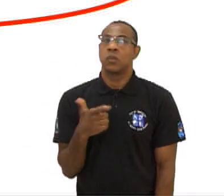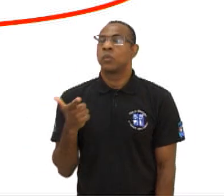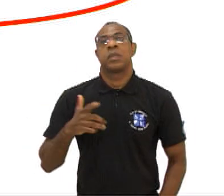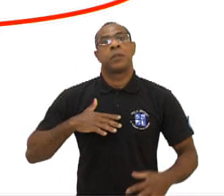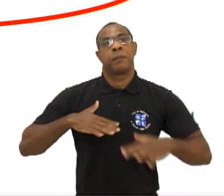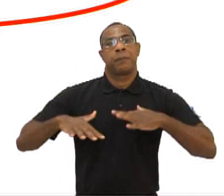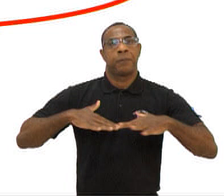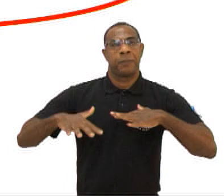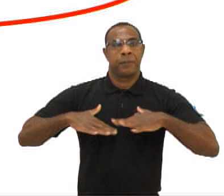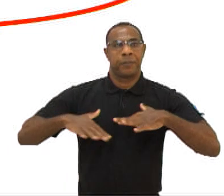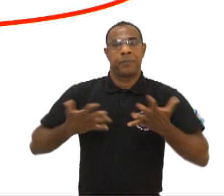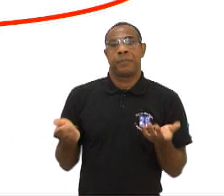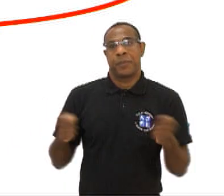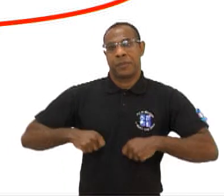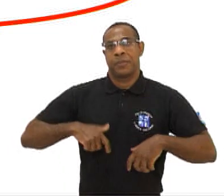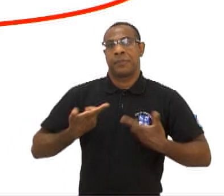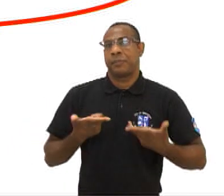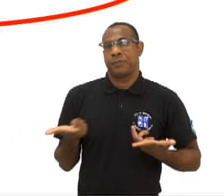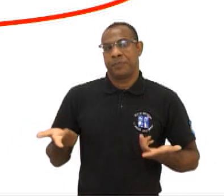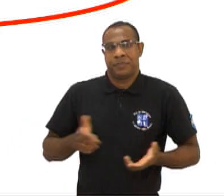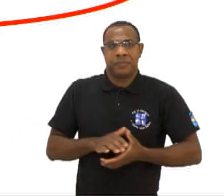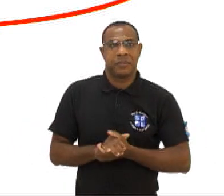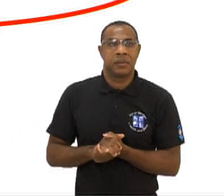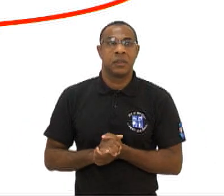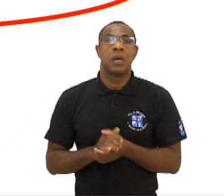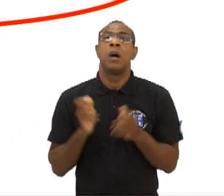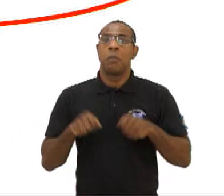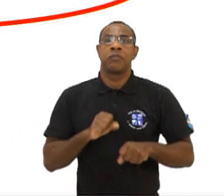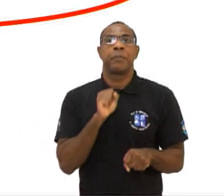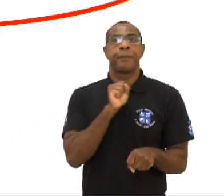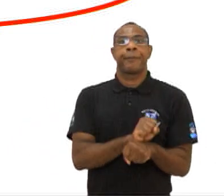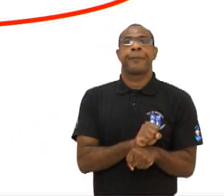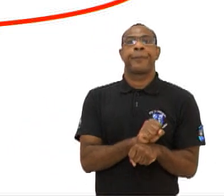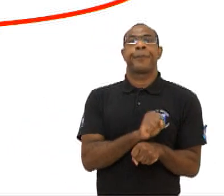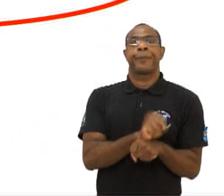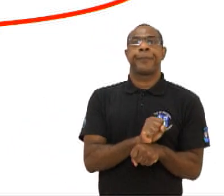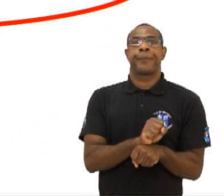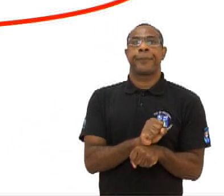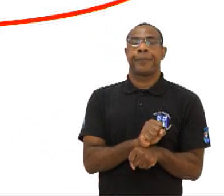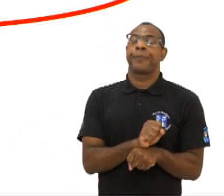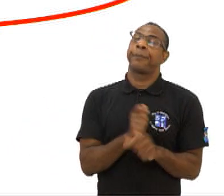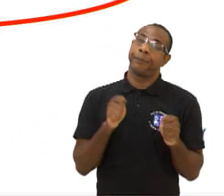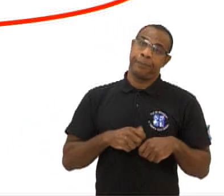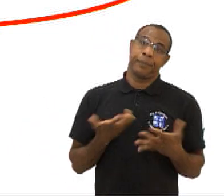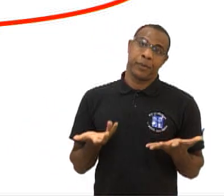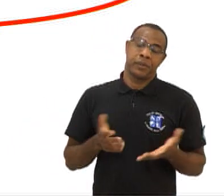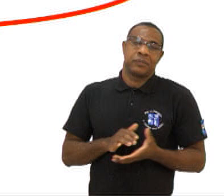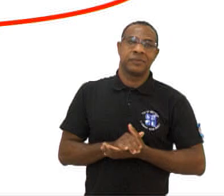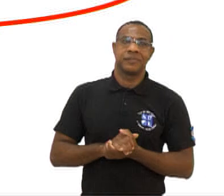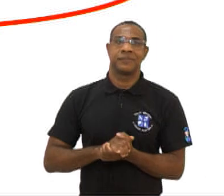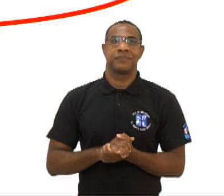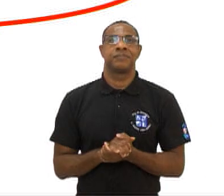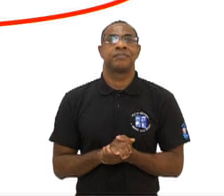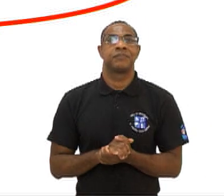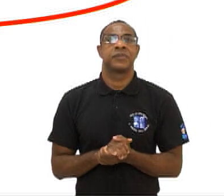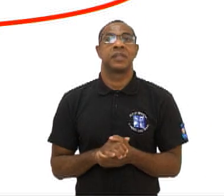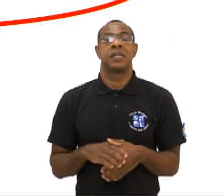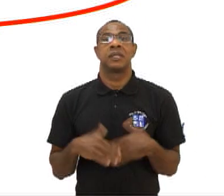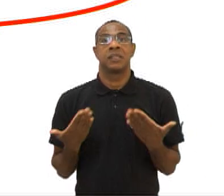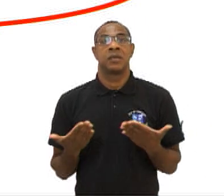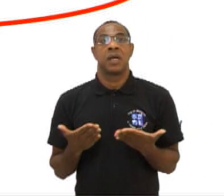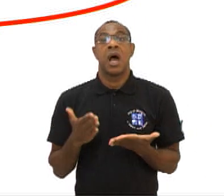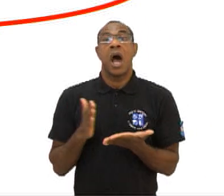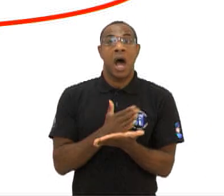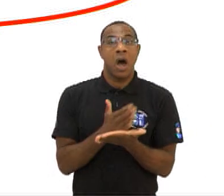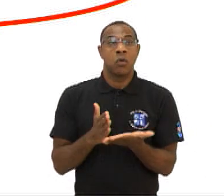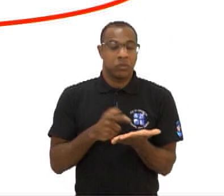Seria uma situação que a gente poderia ver se por acaso o ar ficasse estático aqui, seria uma coisa, né, que de alguma forma violaria algumas leis. Então, de alguns